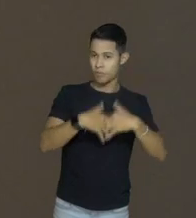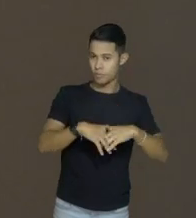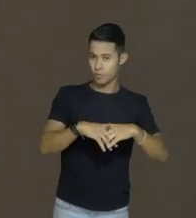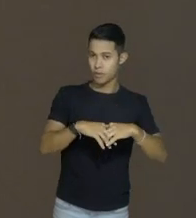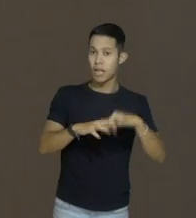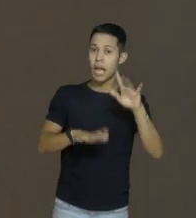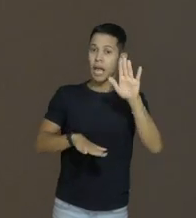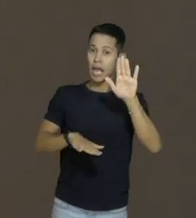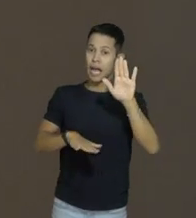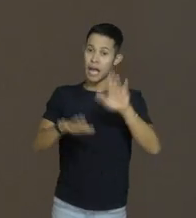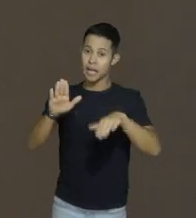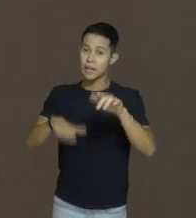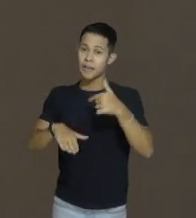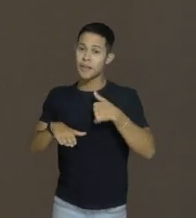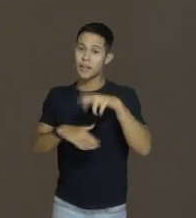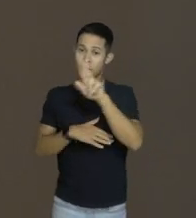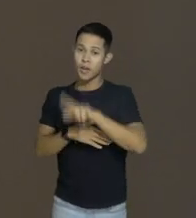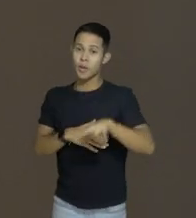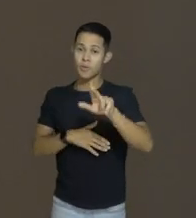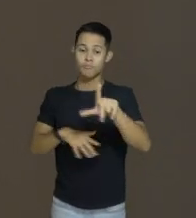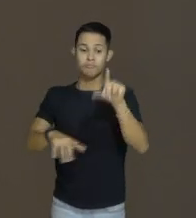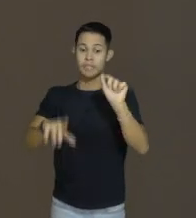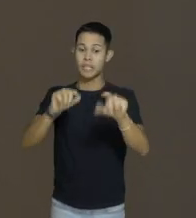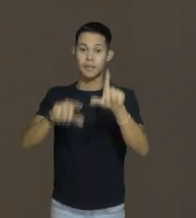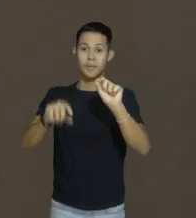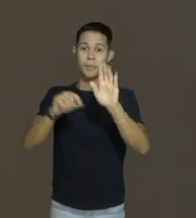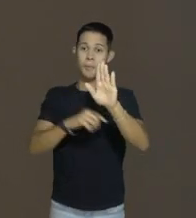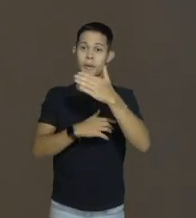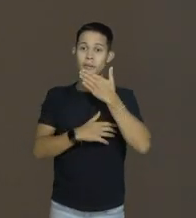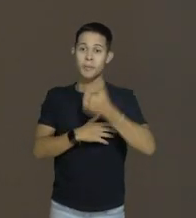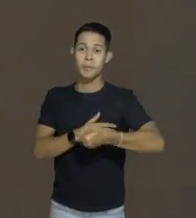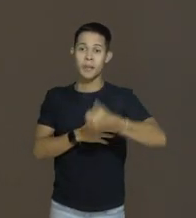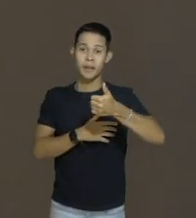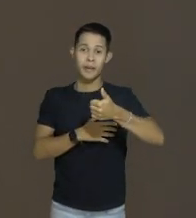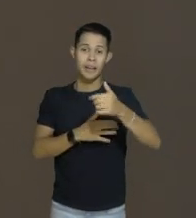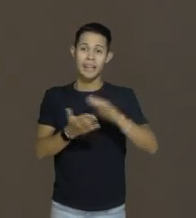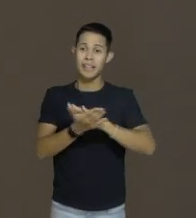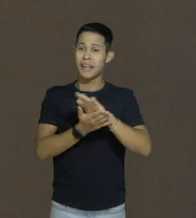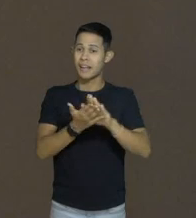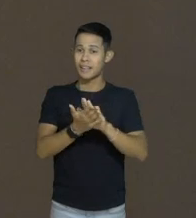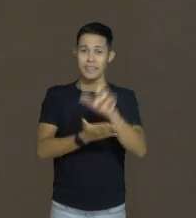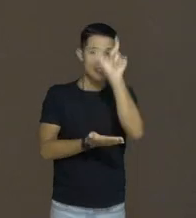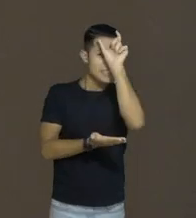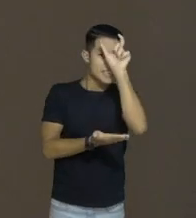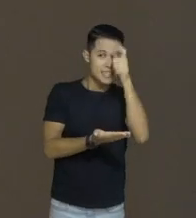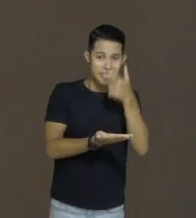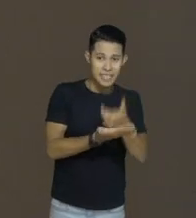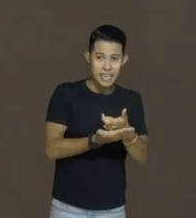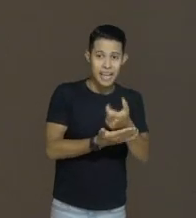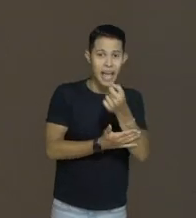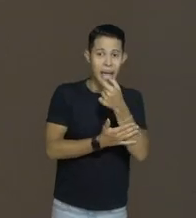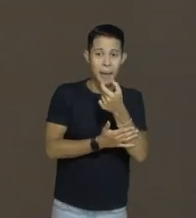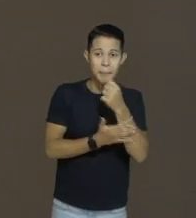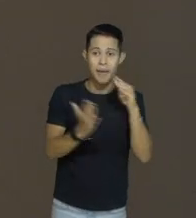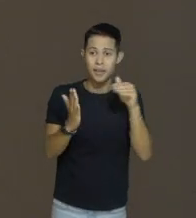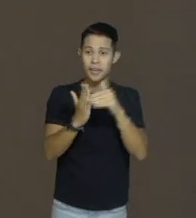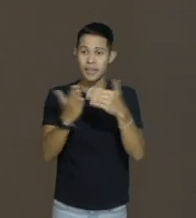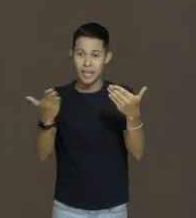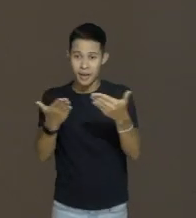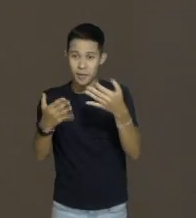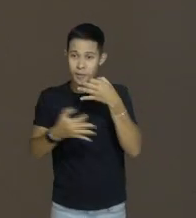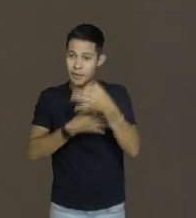selecionado. Não melhora nem... Dislexia nem tem medicação, na minha opinião. Né? E na opinião de todos. E o